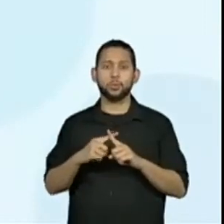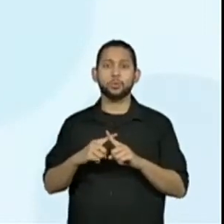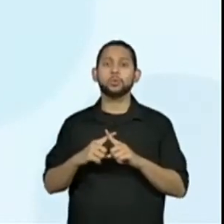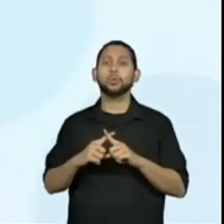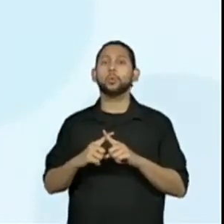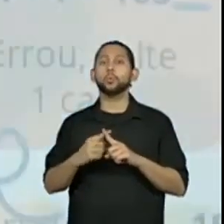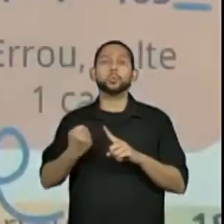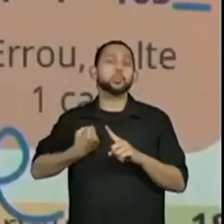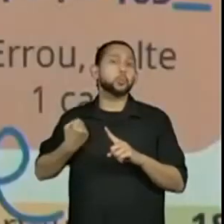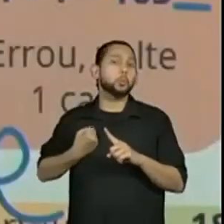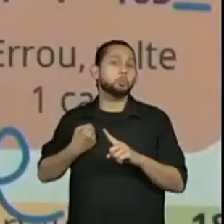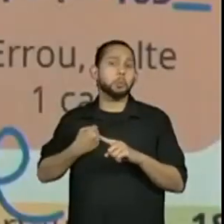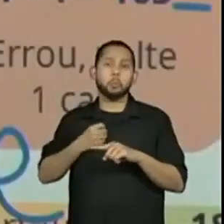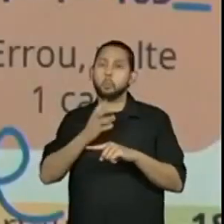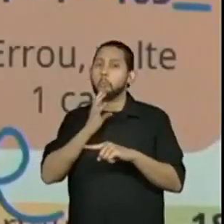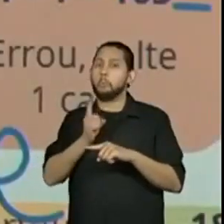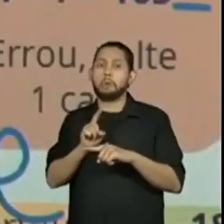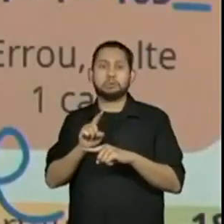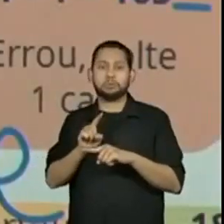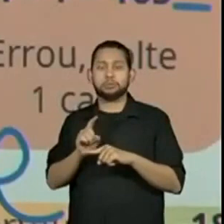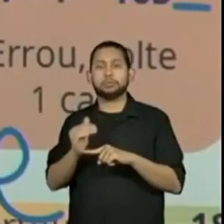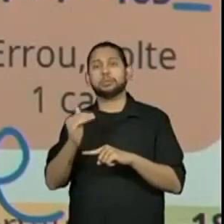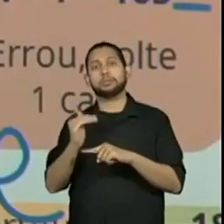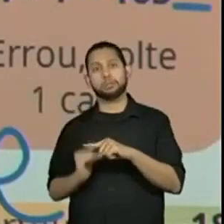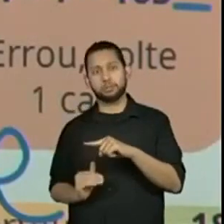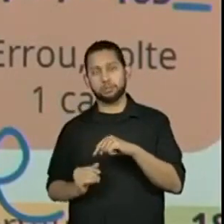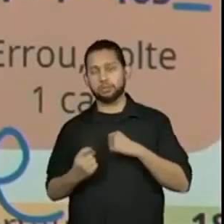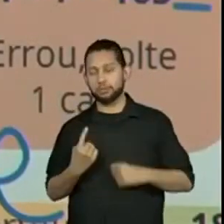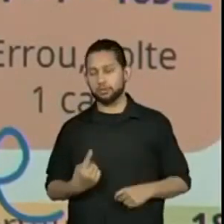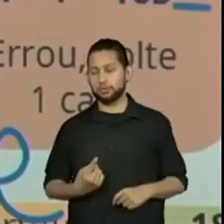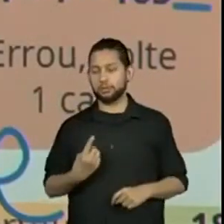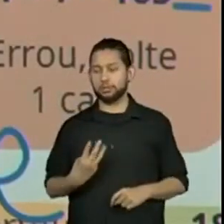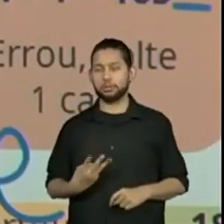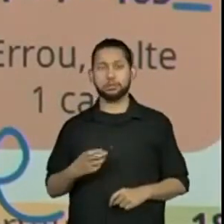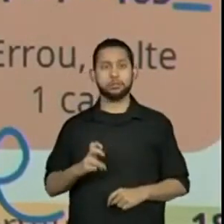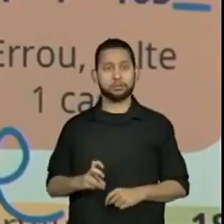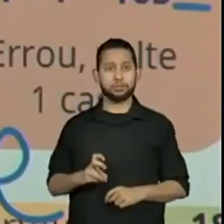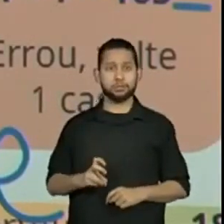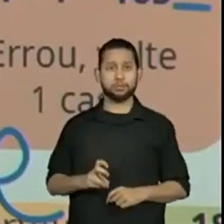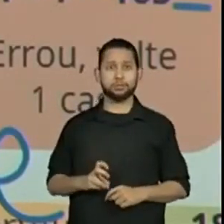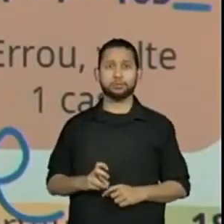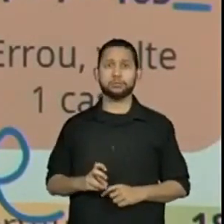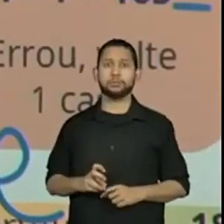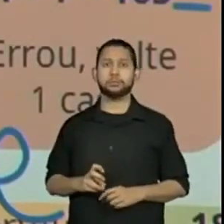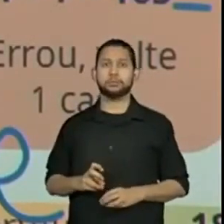vezes um número desconhecido é igual a